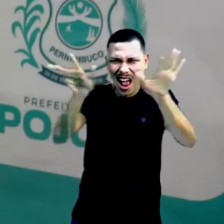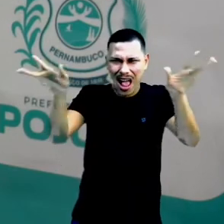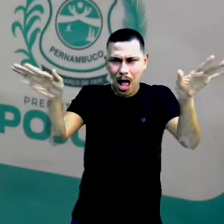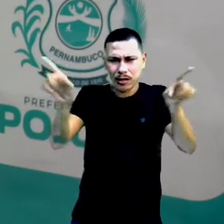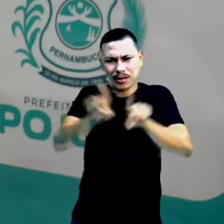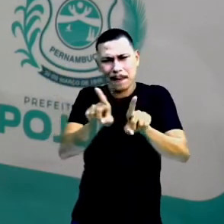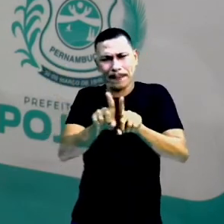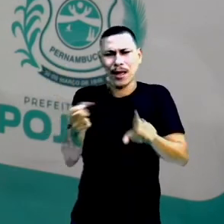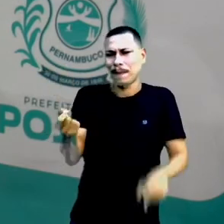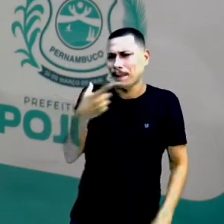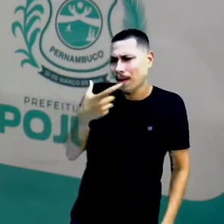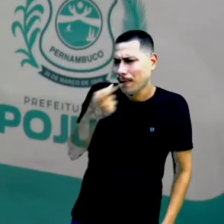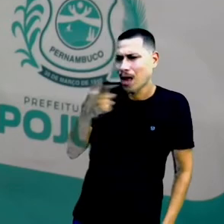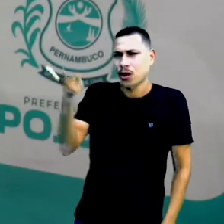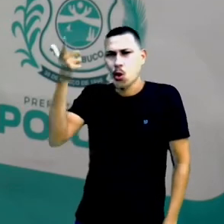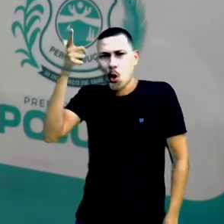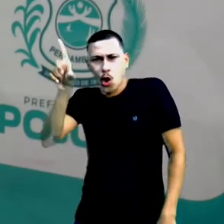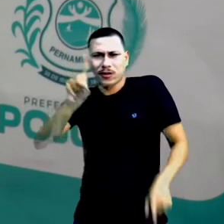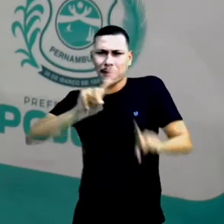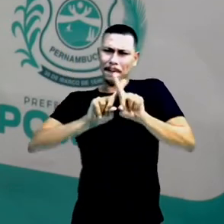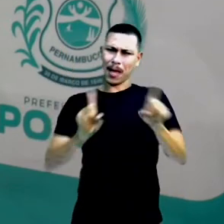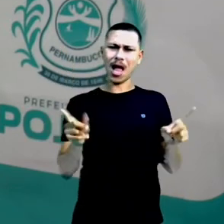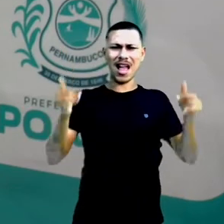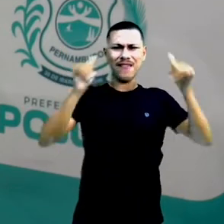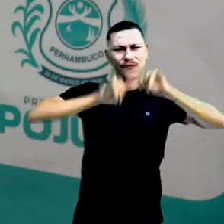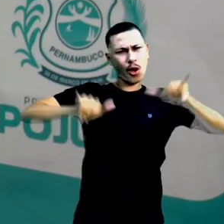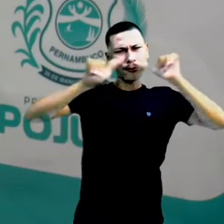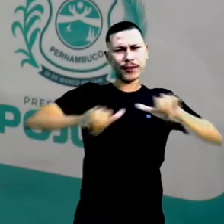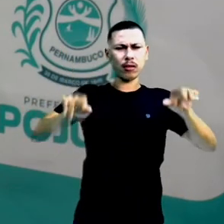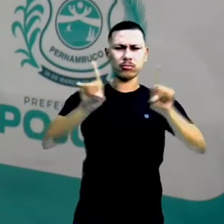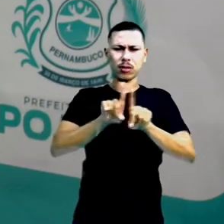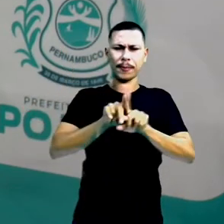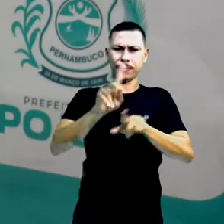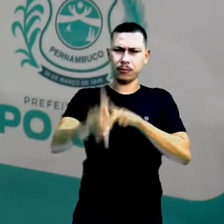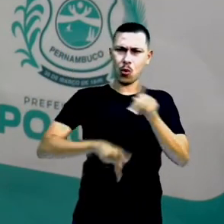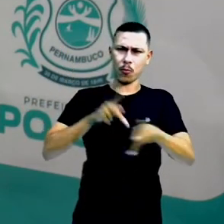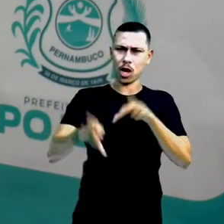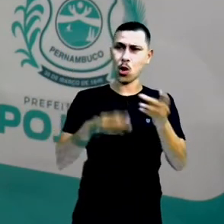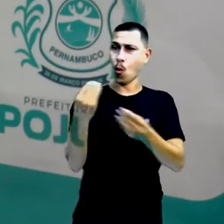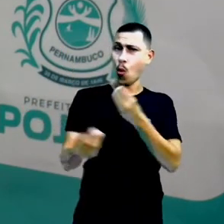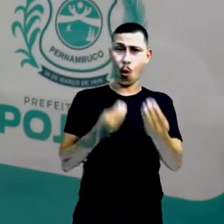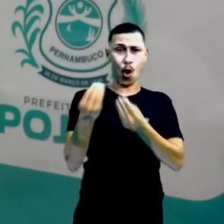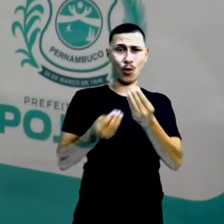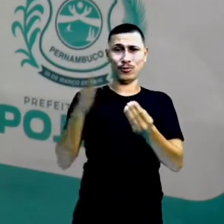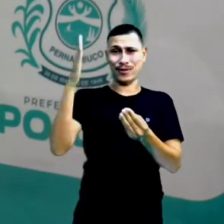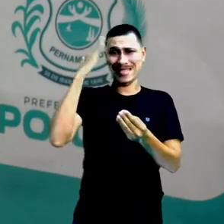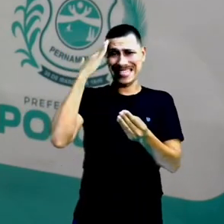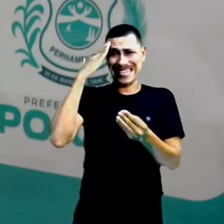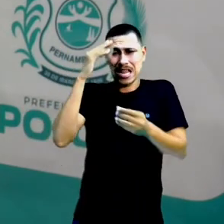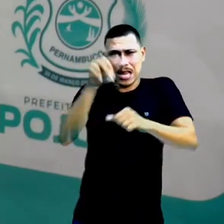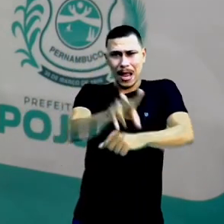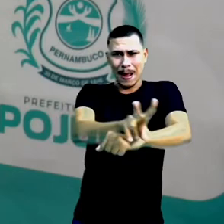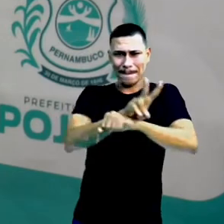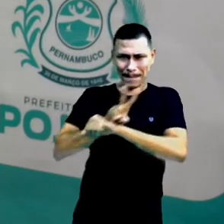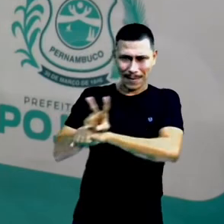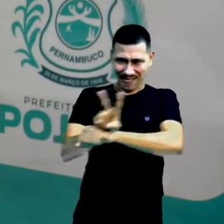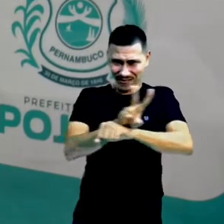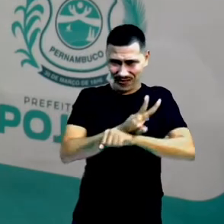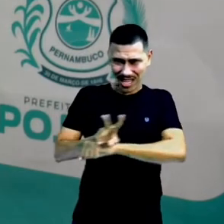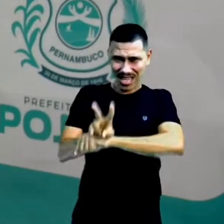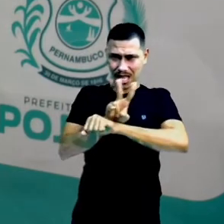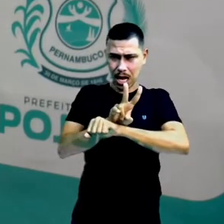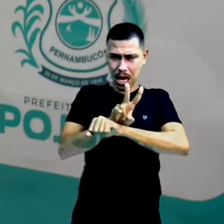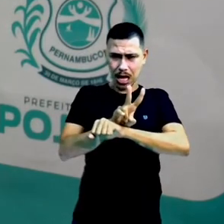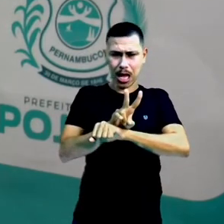medicamentosas também mas a condição também informação da população como é que a população também se comporta